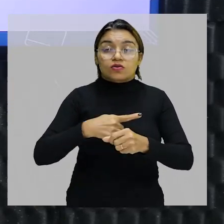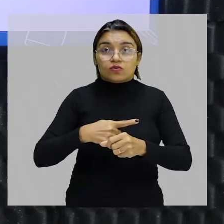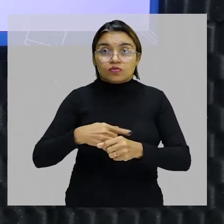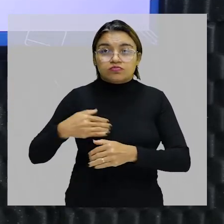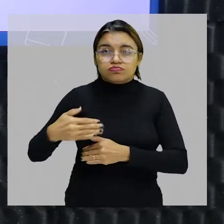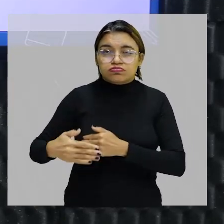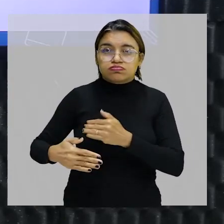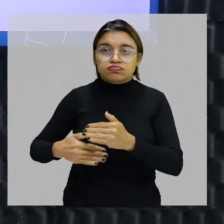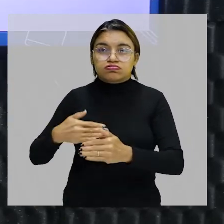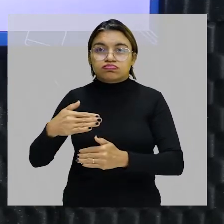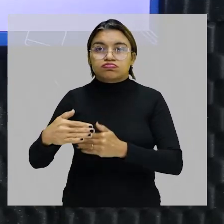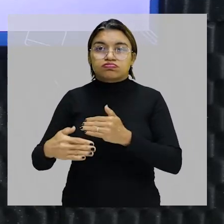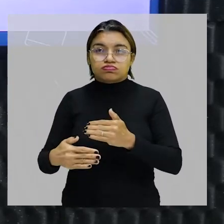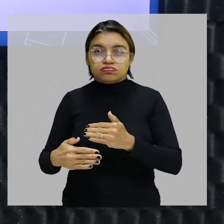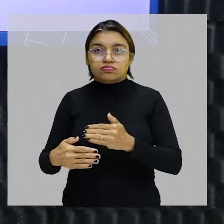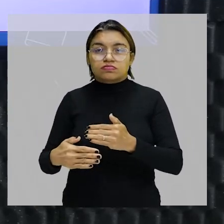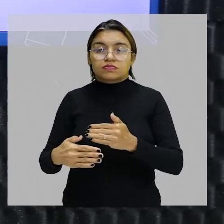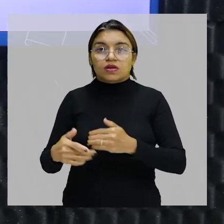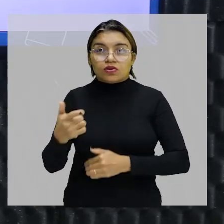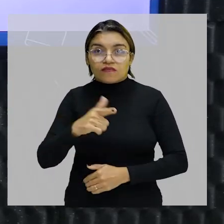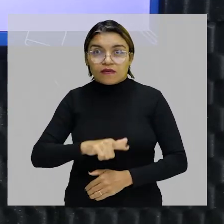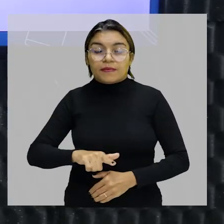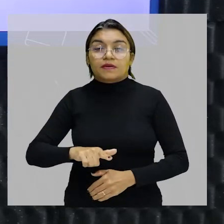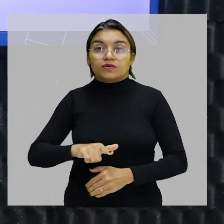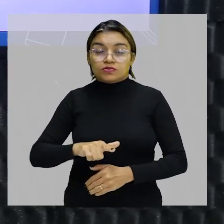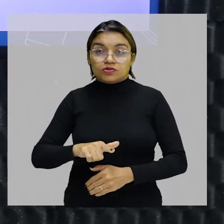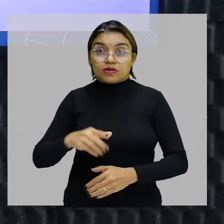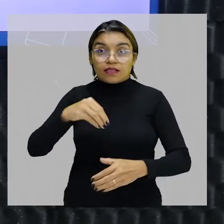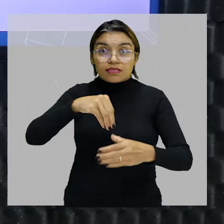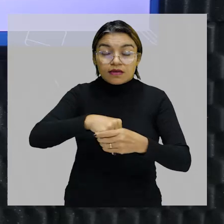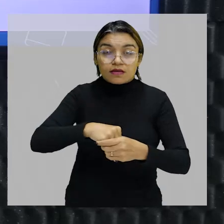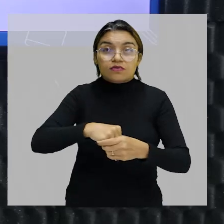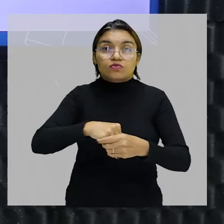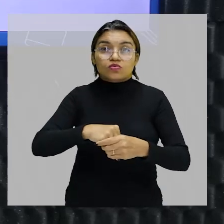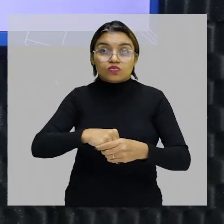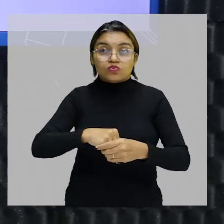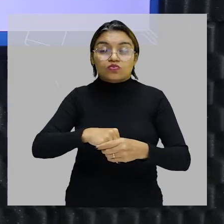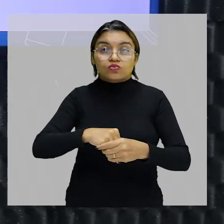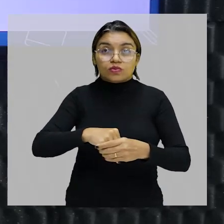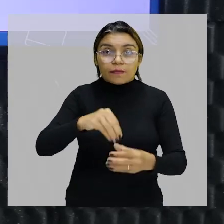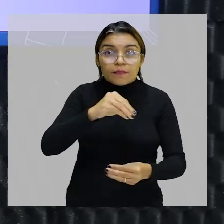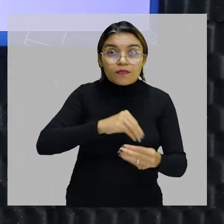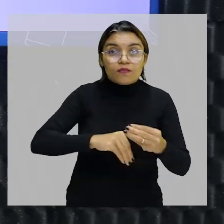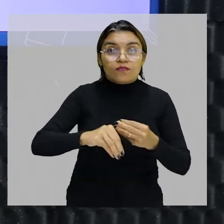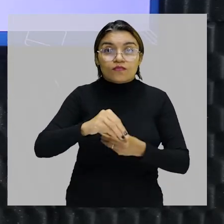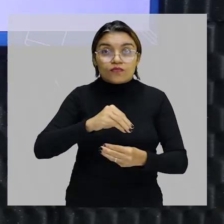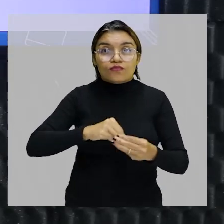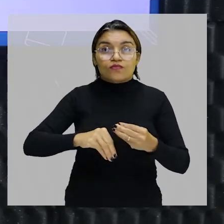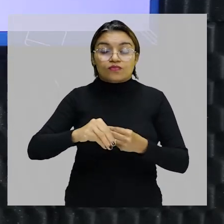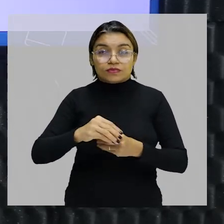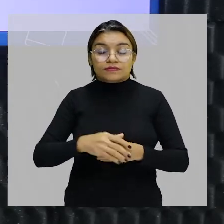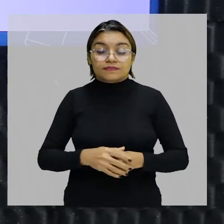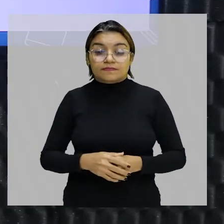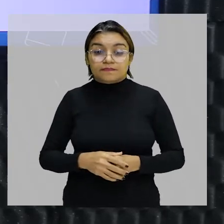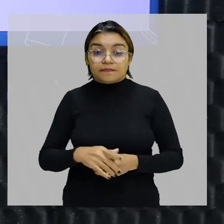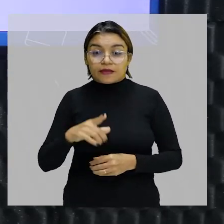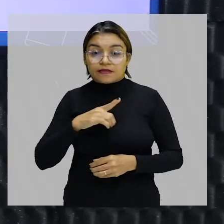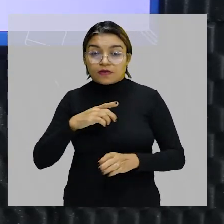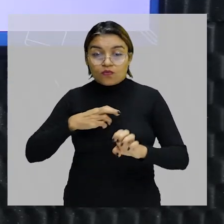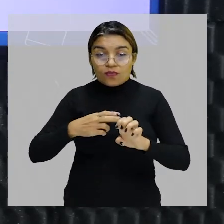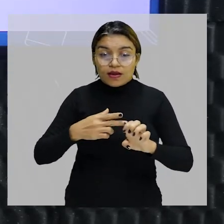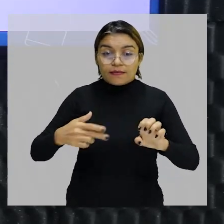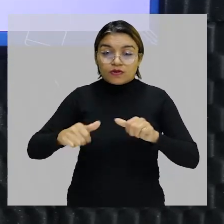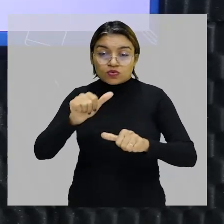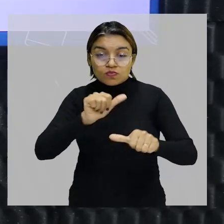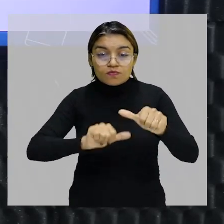processo de reestruturação interna, porque ele está sofrendo uma transmutação. É um elemento que vai se transformar